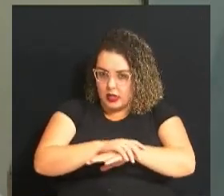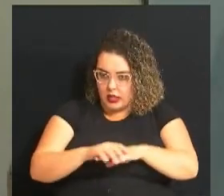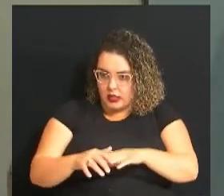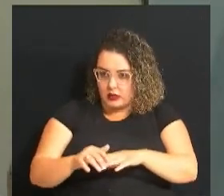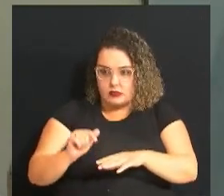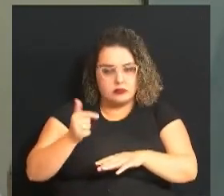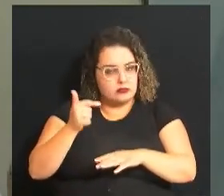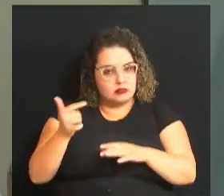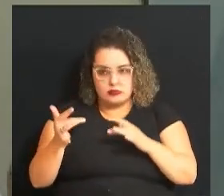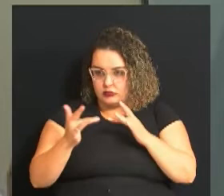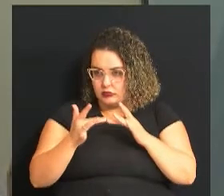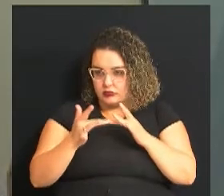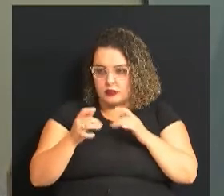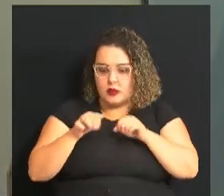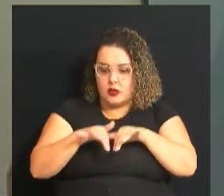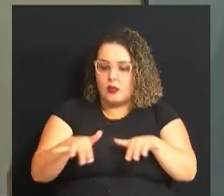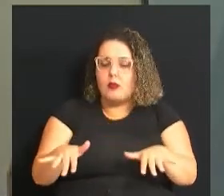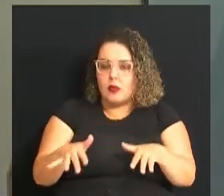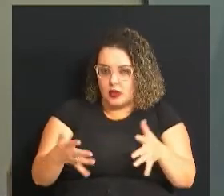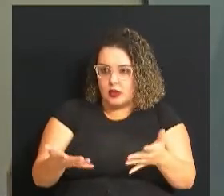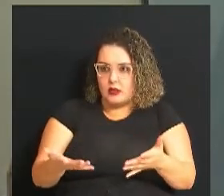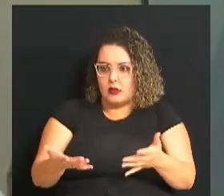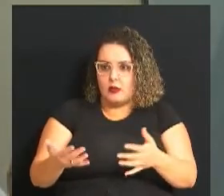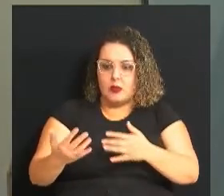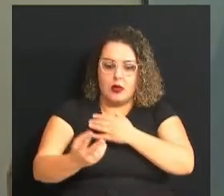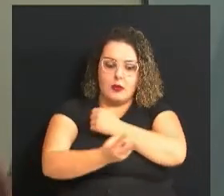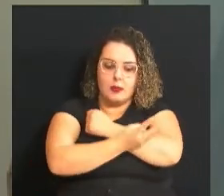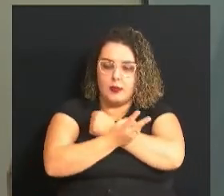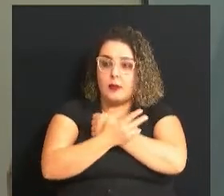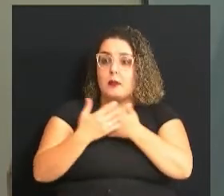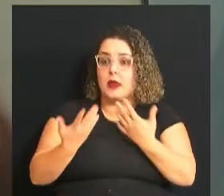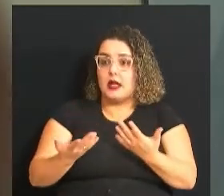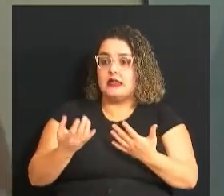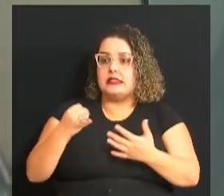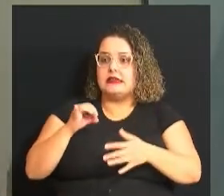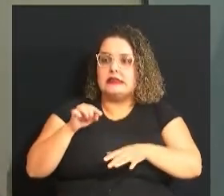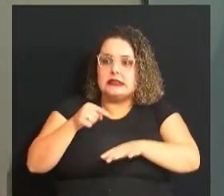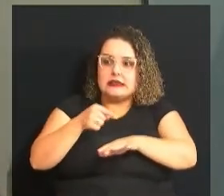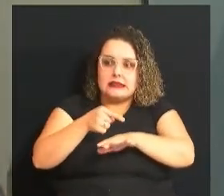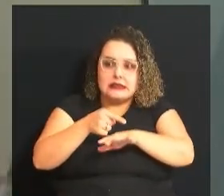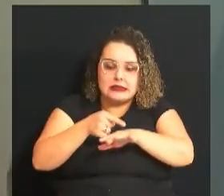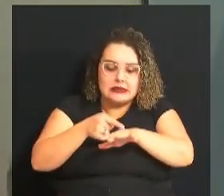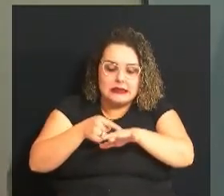haver o contágio, porque a pele nos protege. Mas se há um contágio, por